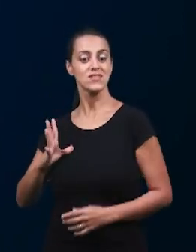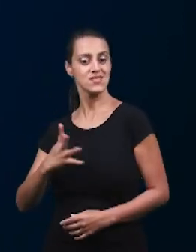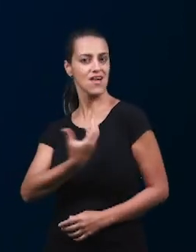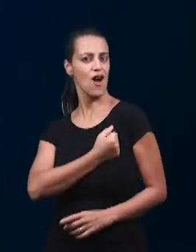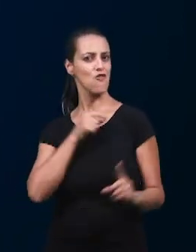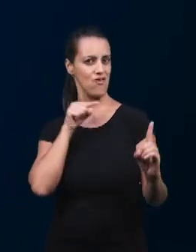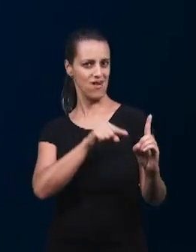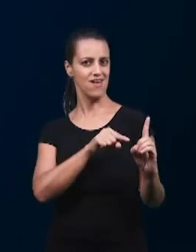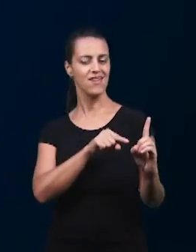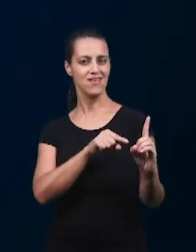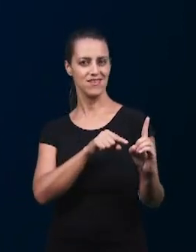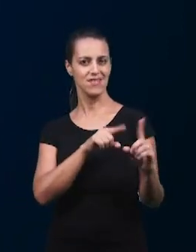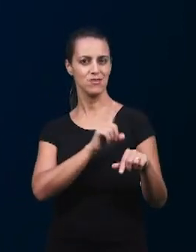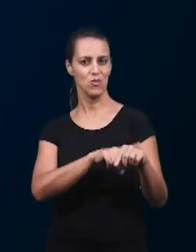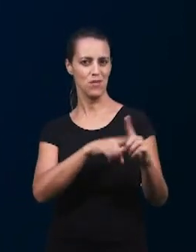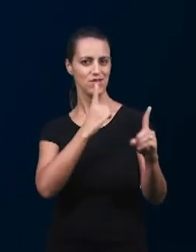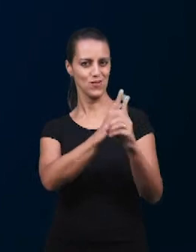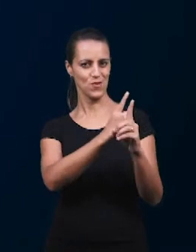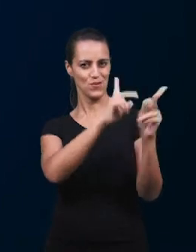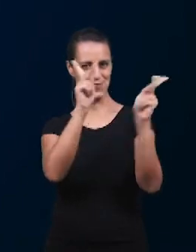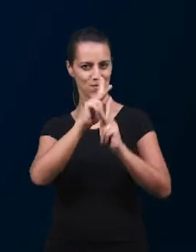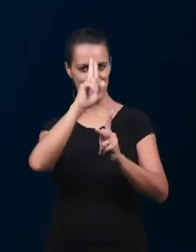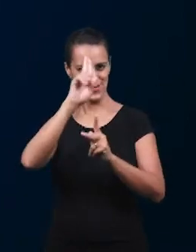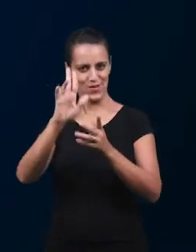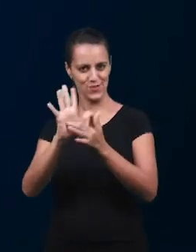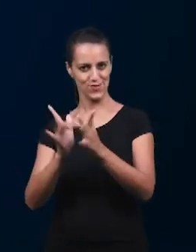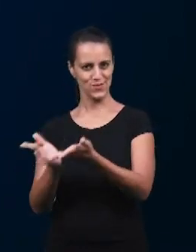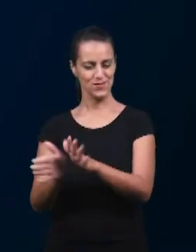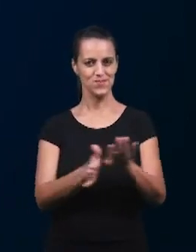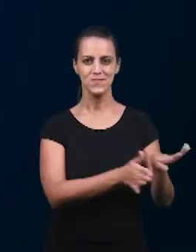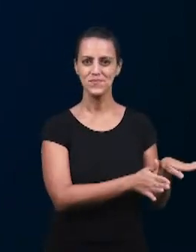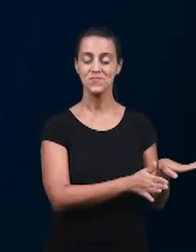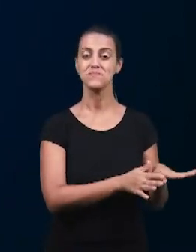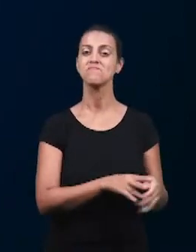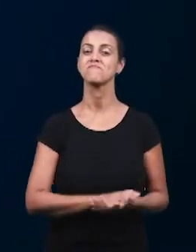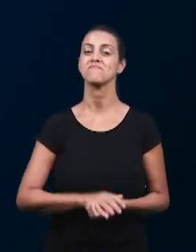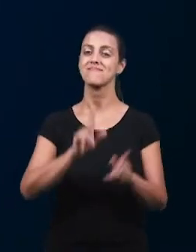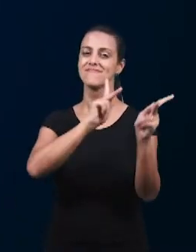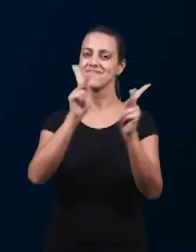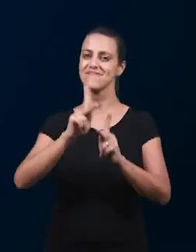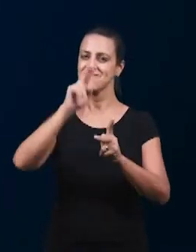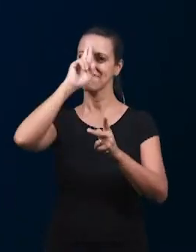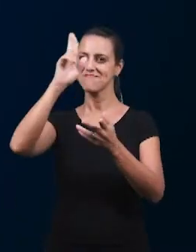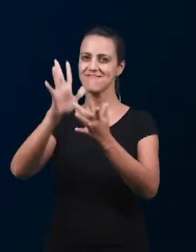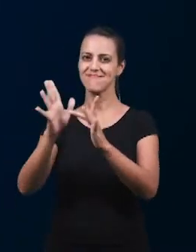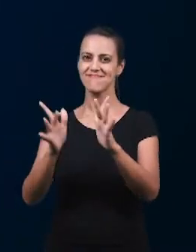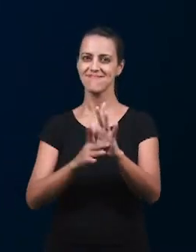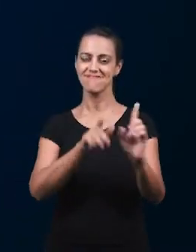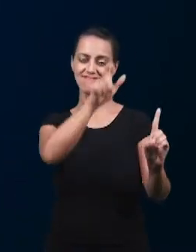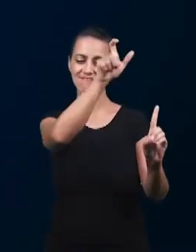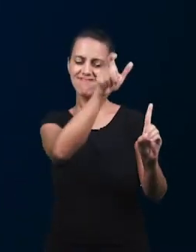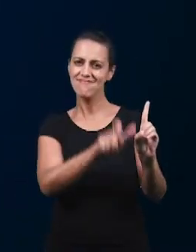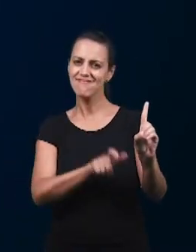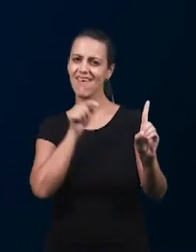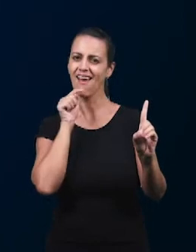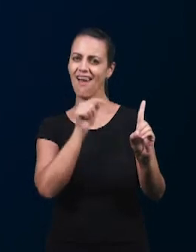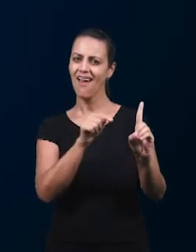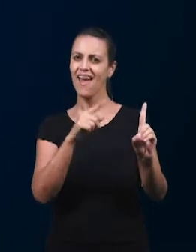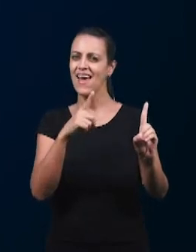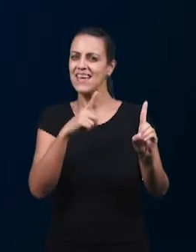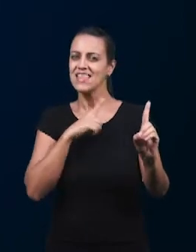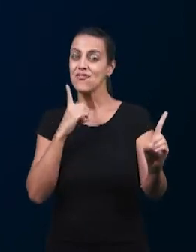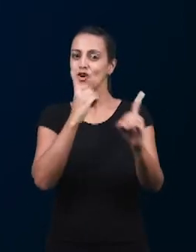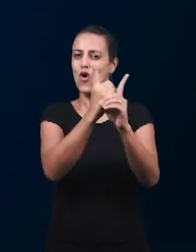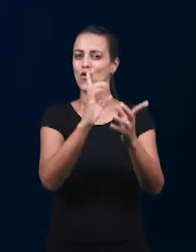por Jesus neste encontro. A todos a paz do Senhor Jesus. A paz do Senhor Jesus. O personagem bíblico que